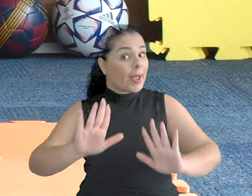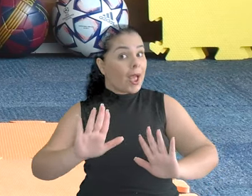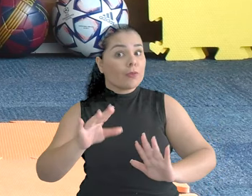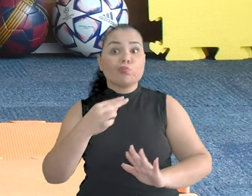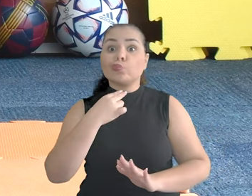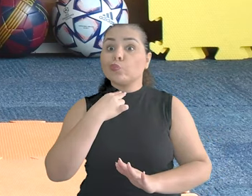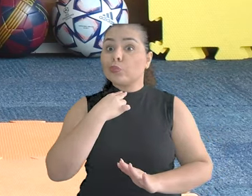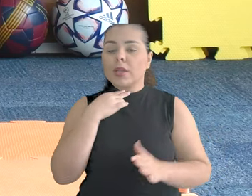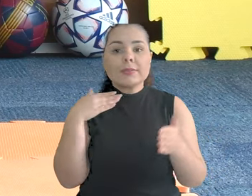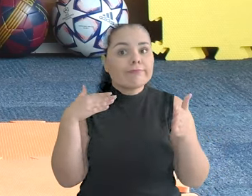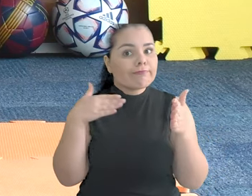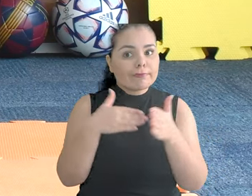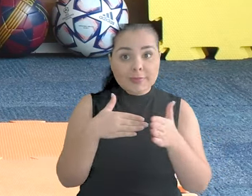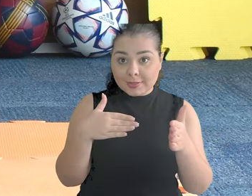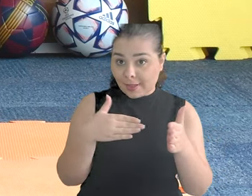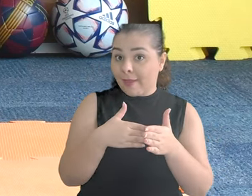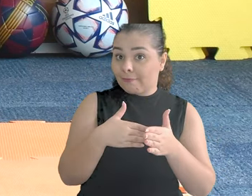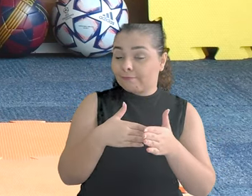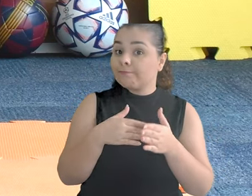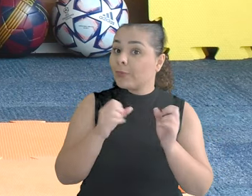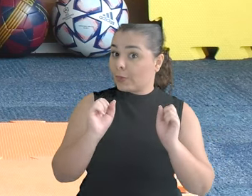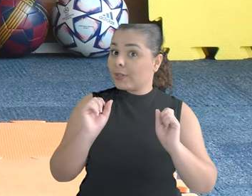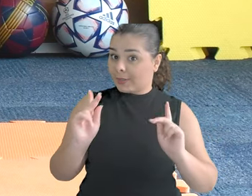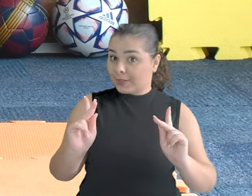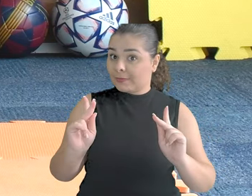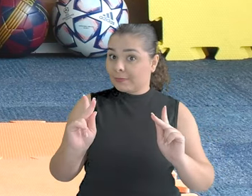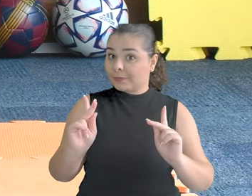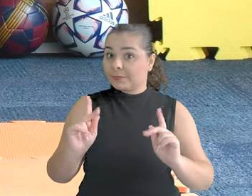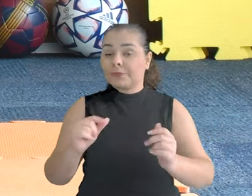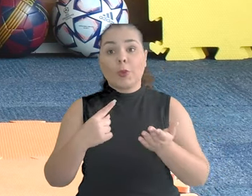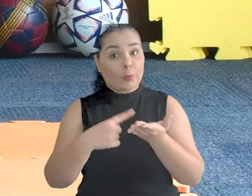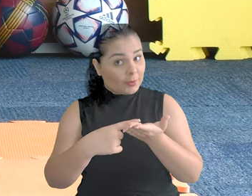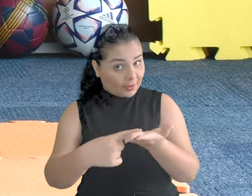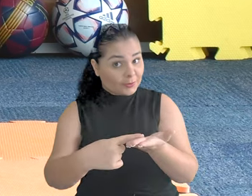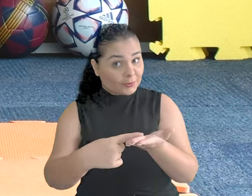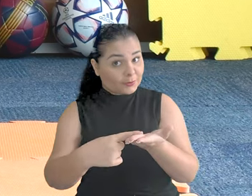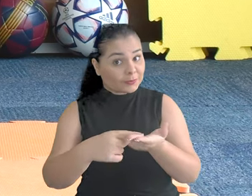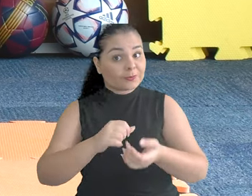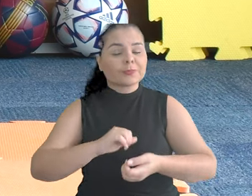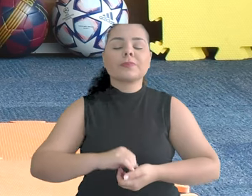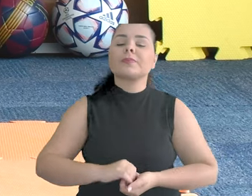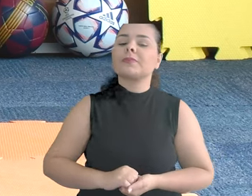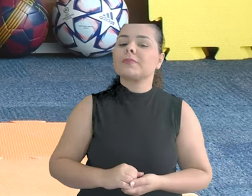pode ser limitadora, não pode limitar o seu movimento, combinado?